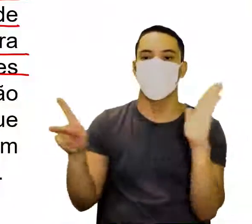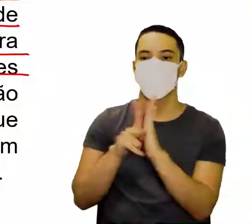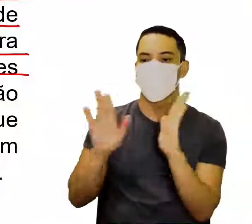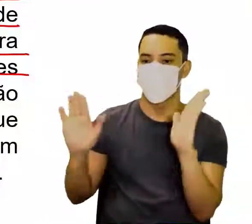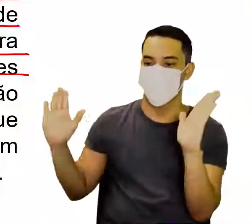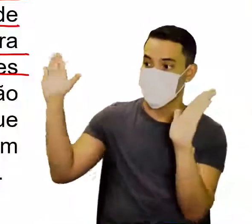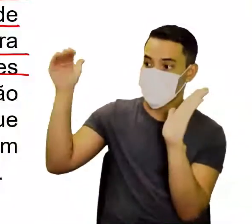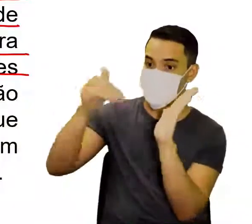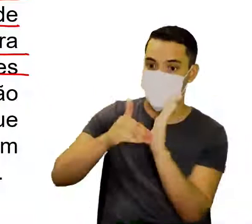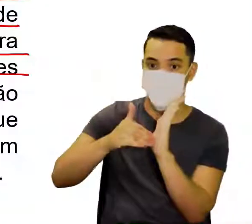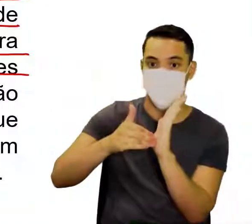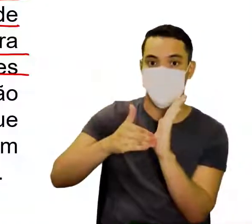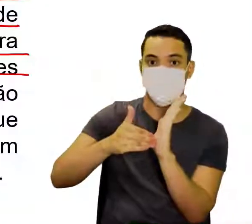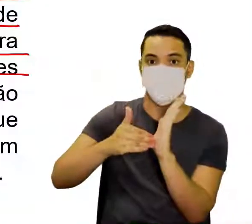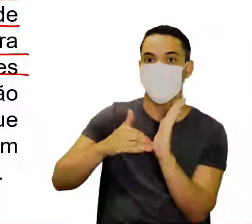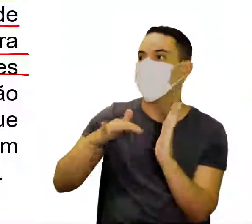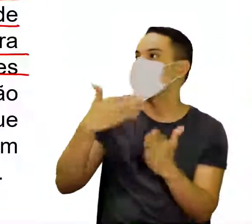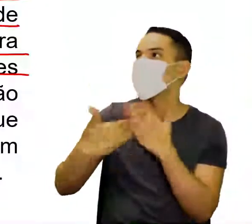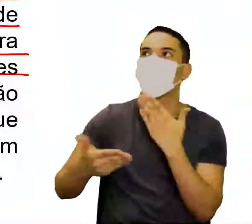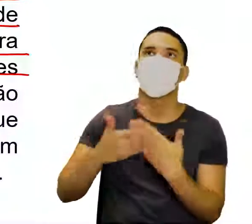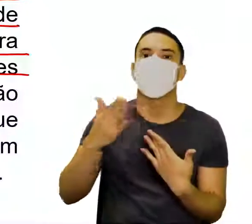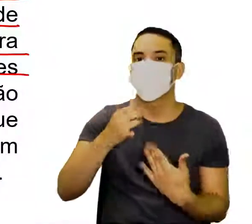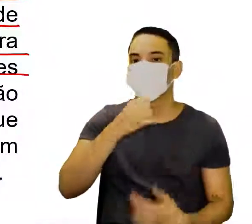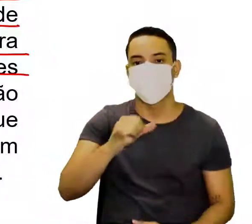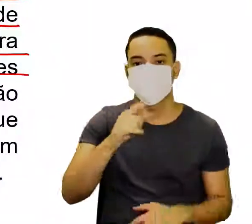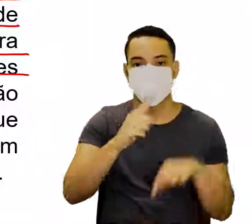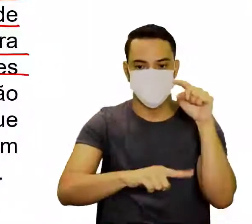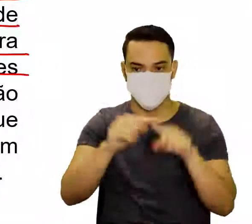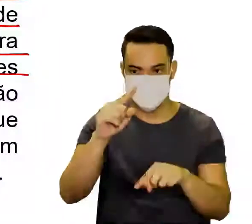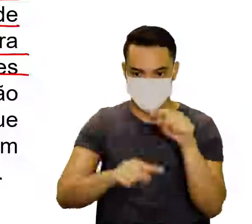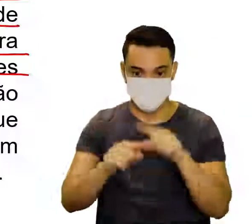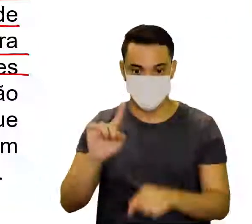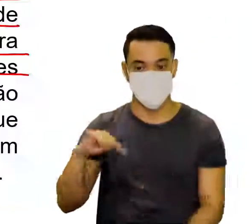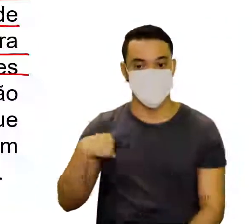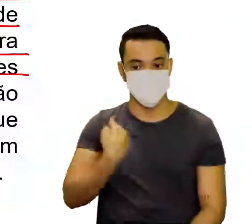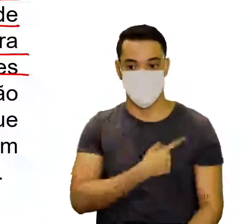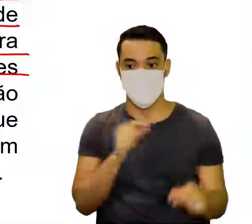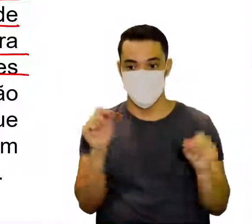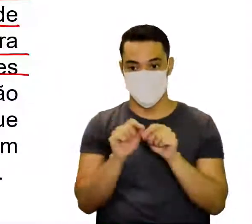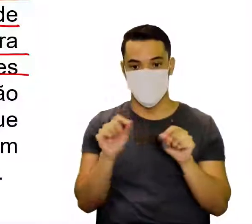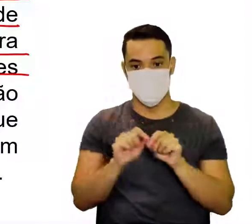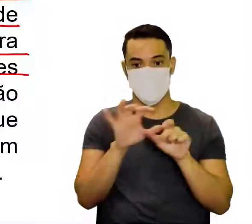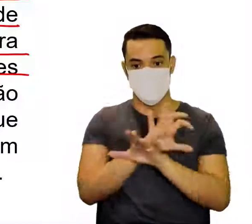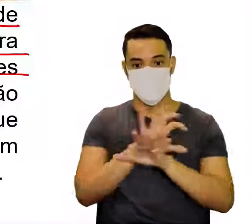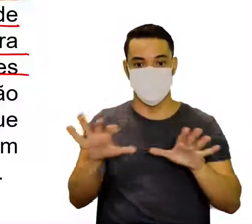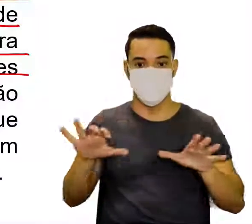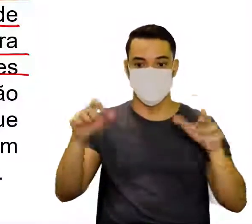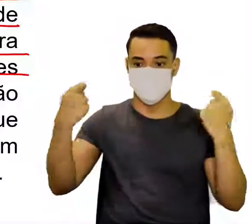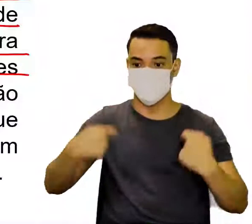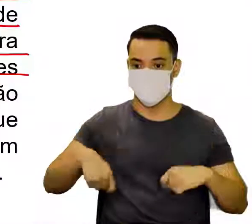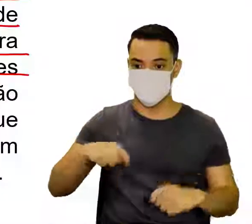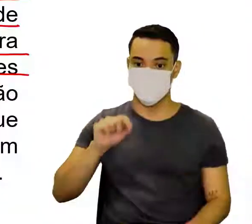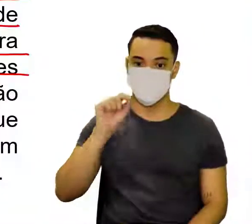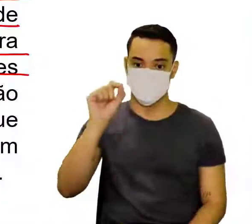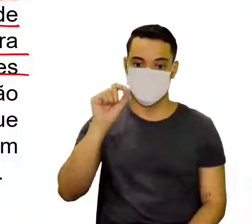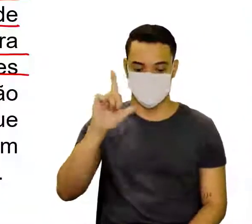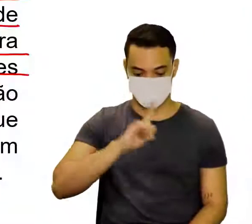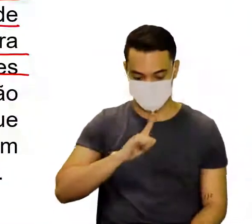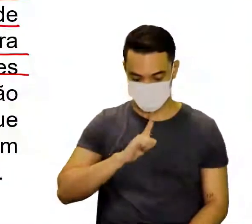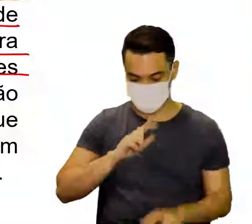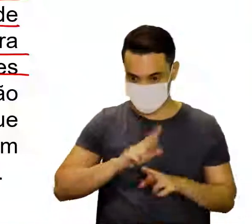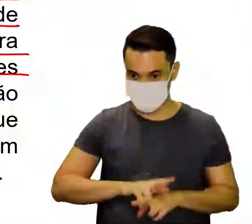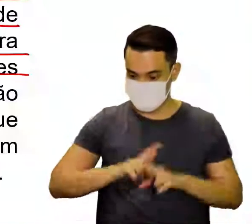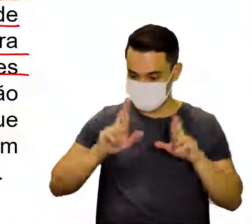para alimentar qualquer equipamento elétrico, por exemplo. Para a gente fazer isso, eu tenho que ter o quê? Uma diferença